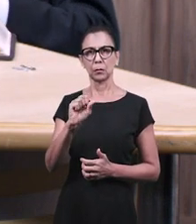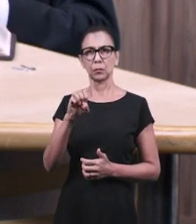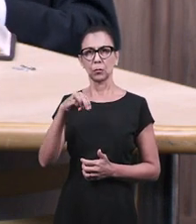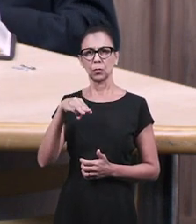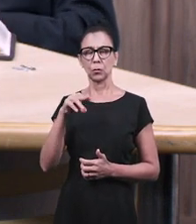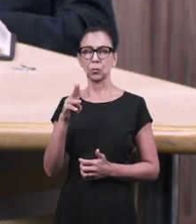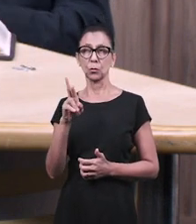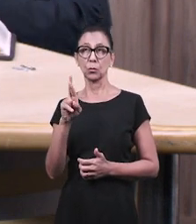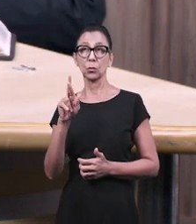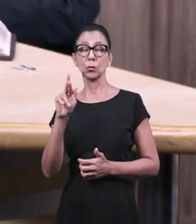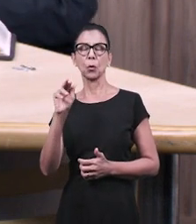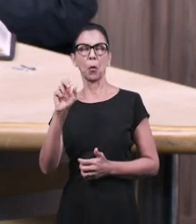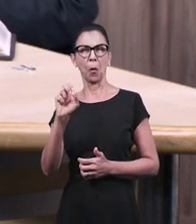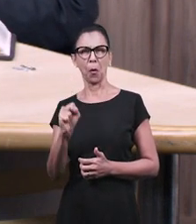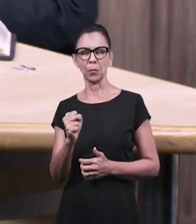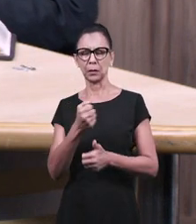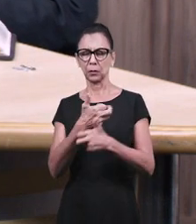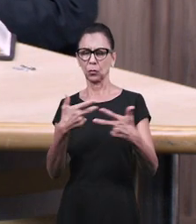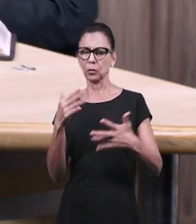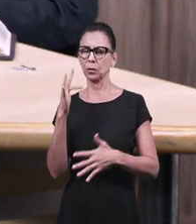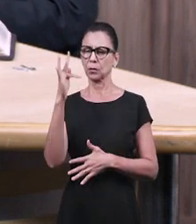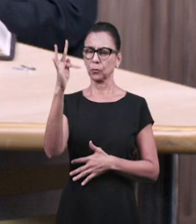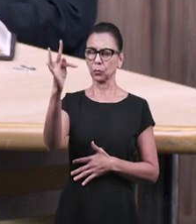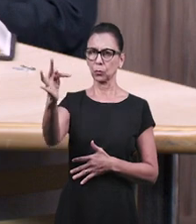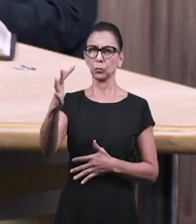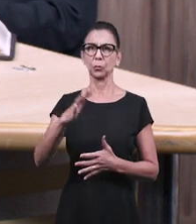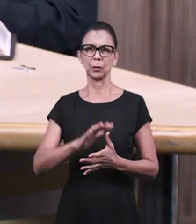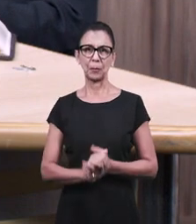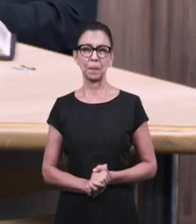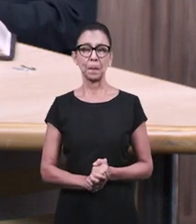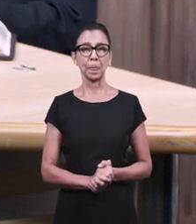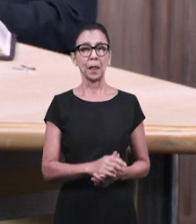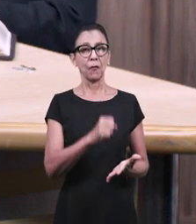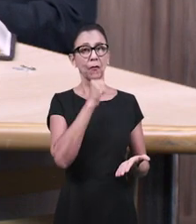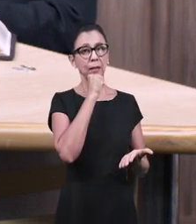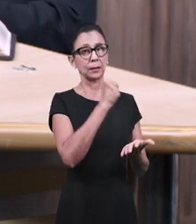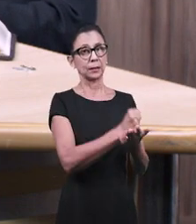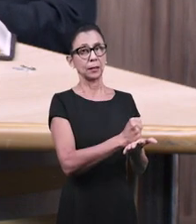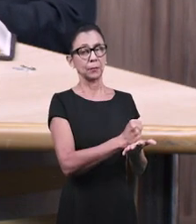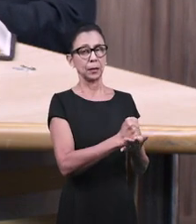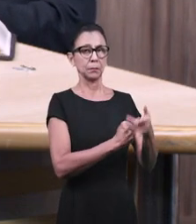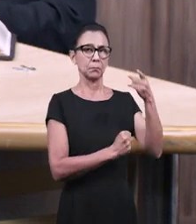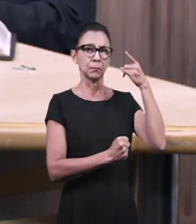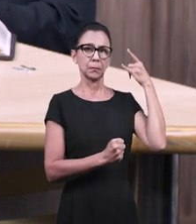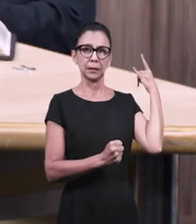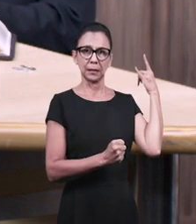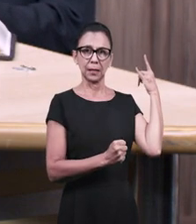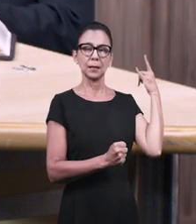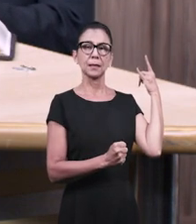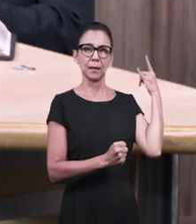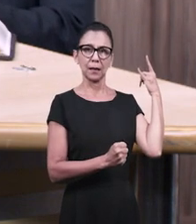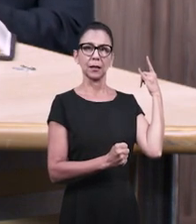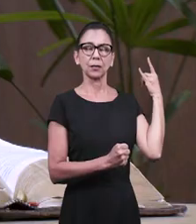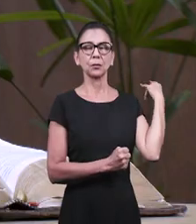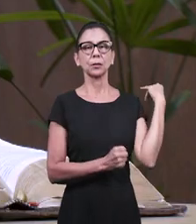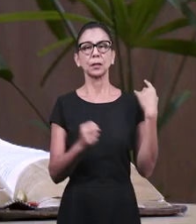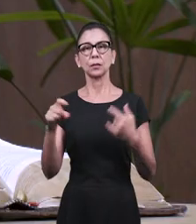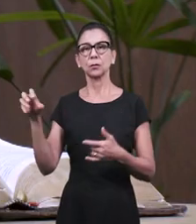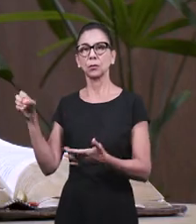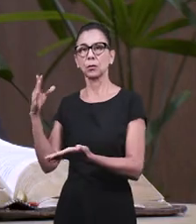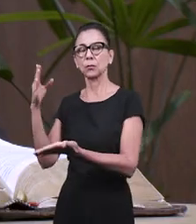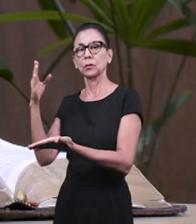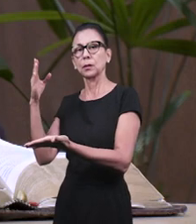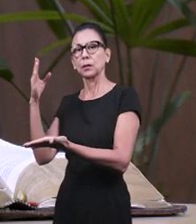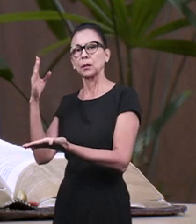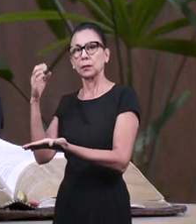Velho Testamento se apresentava todo materializado. O Novo Testamento está em outra dimensão. A eternidade está em outra